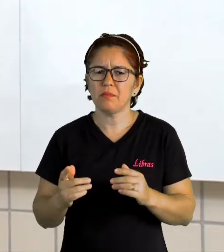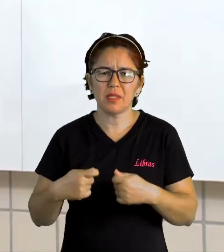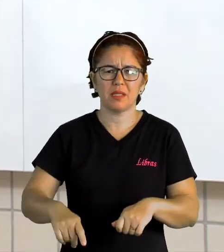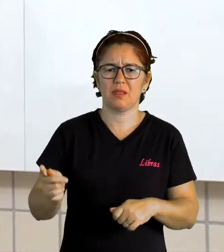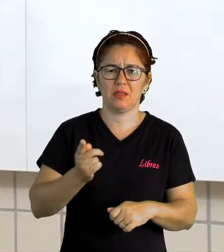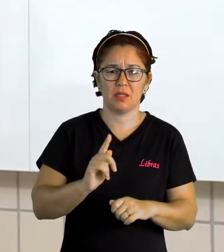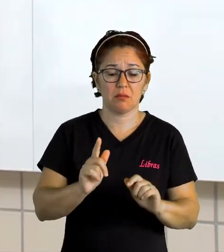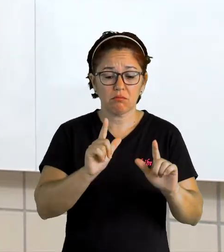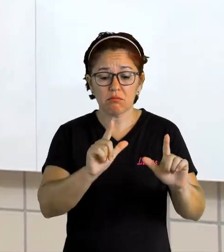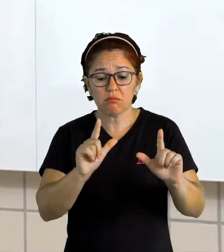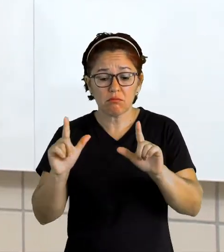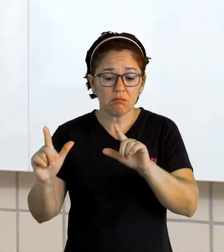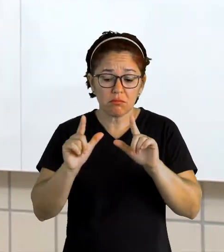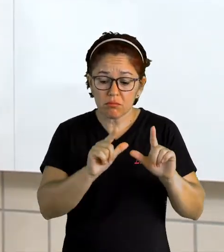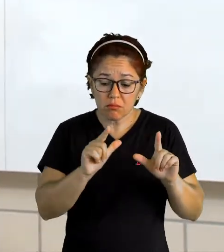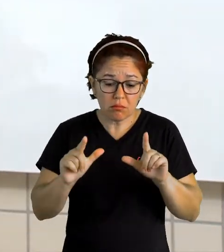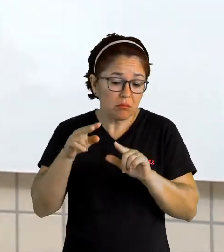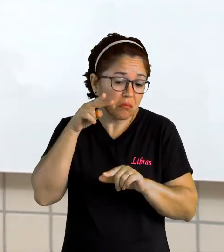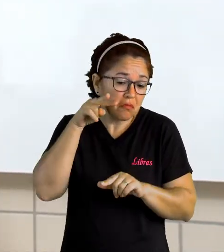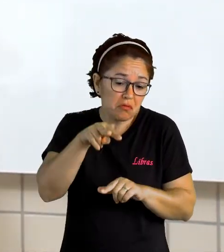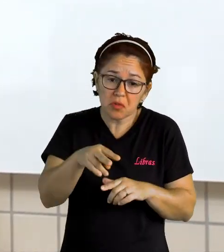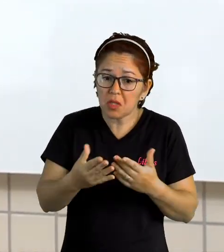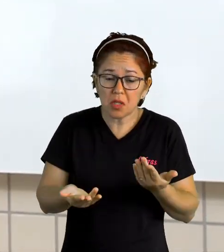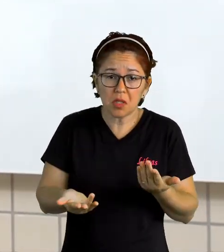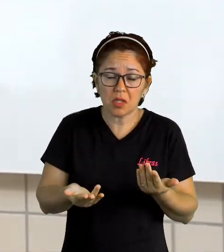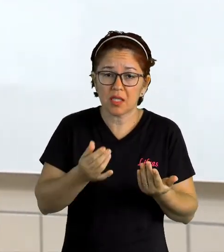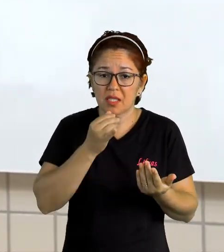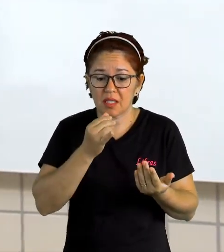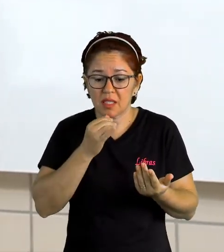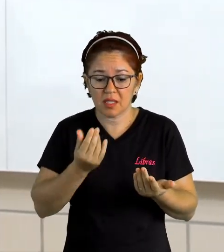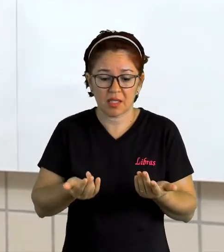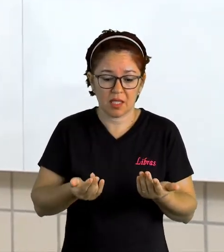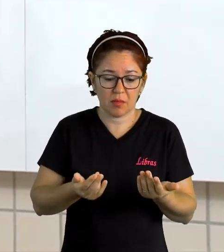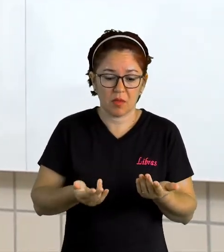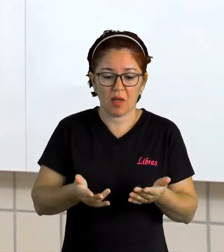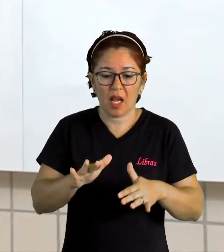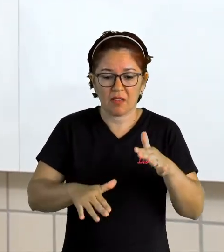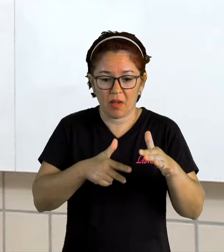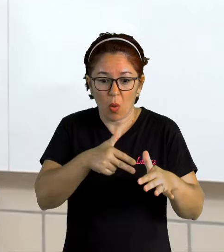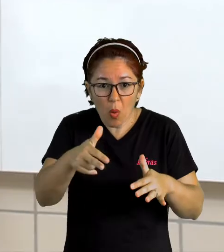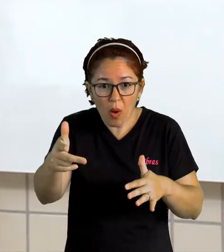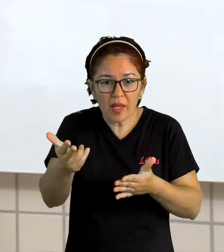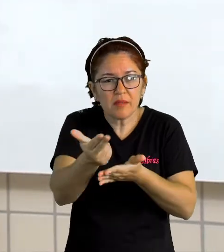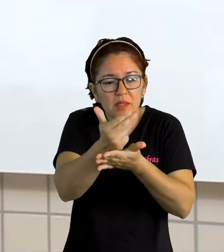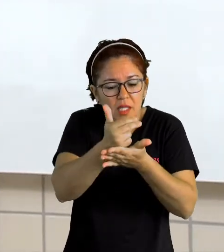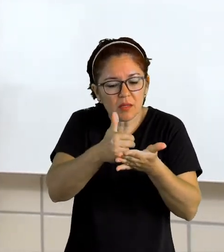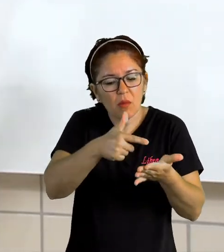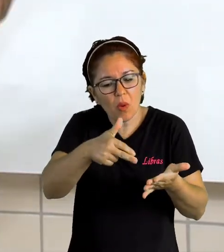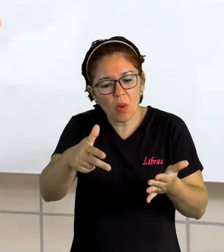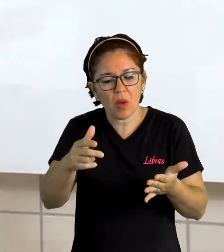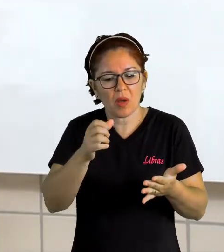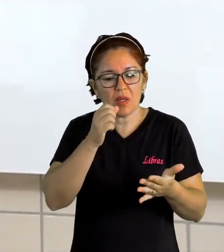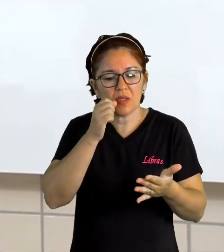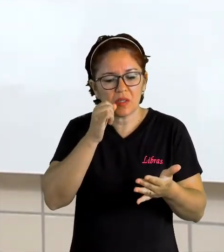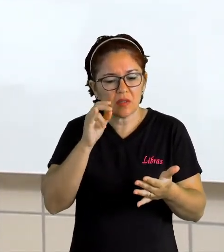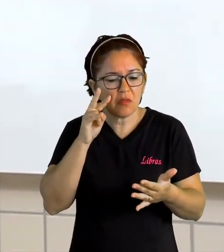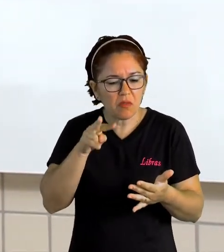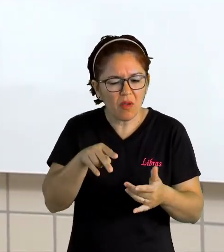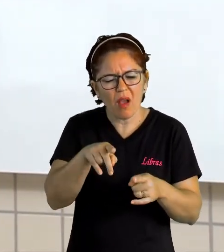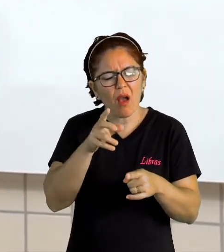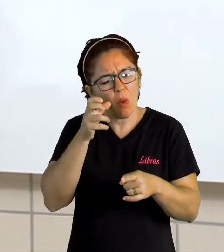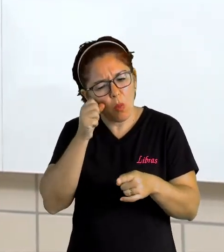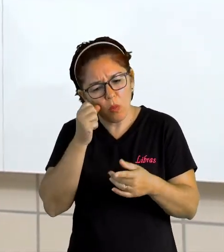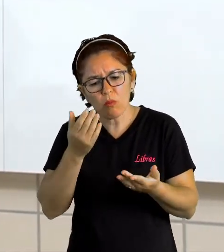tem o personagem ali. Se o personagem está correndo, está desenhando que ele está correndo. Se o personagem está dormindo, está desenhado que ele